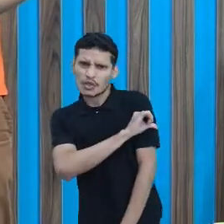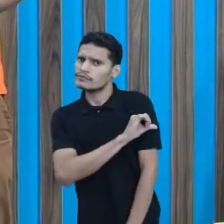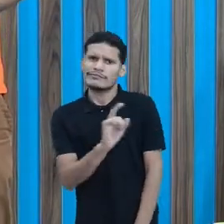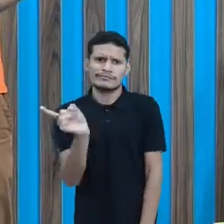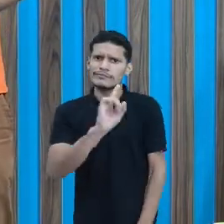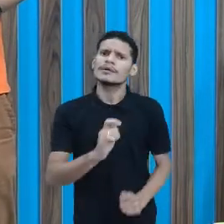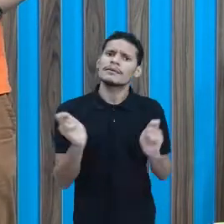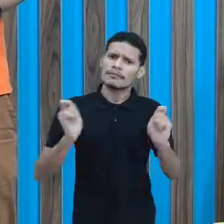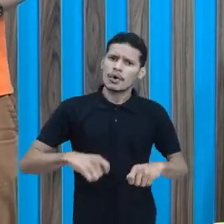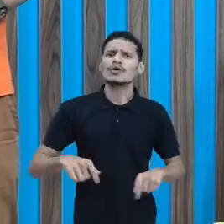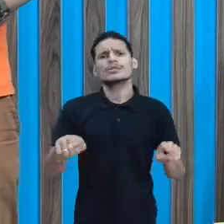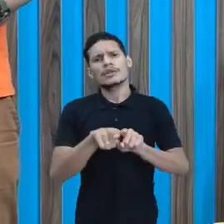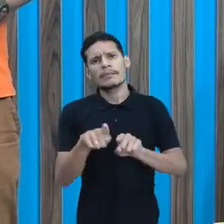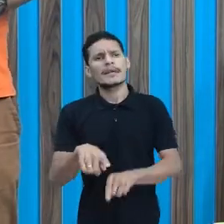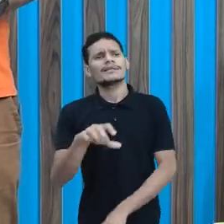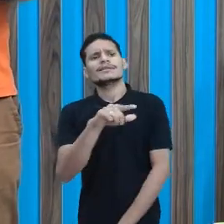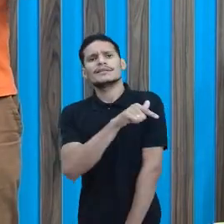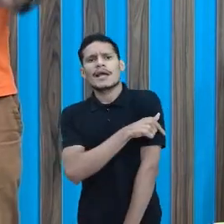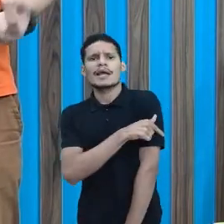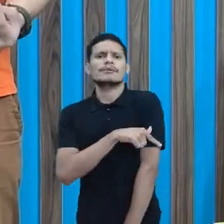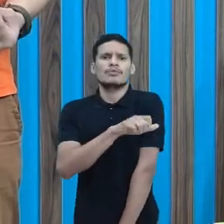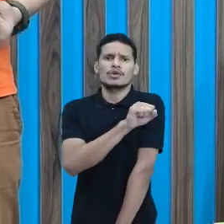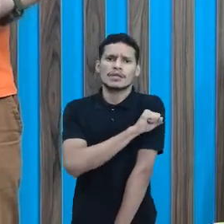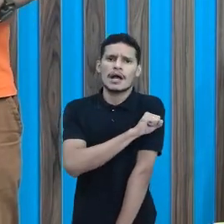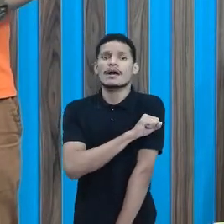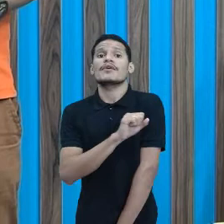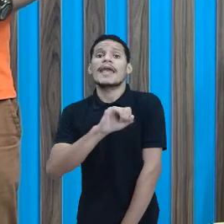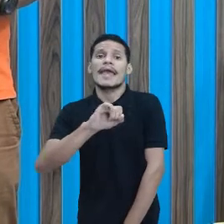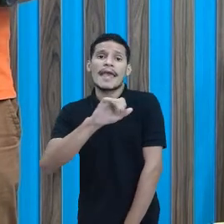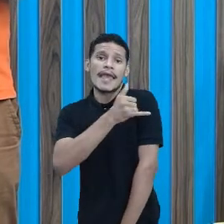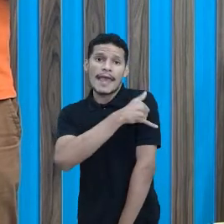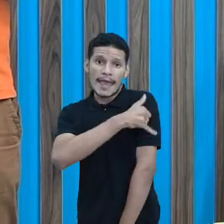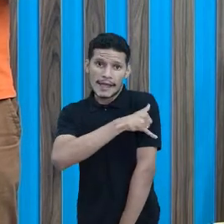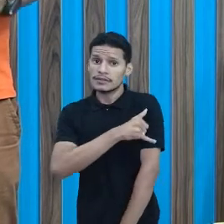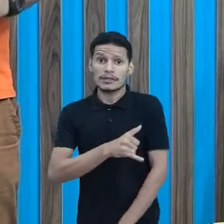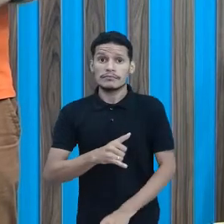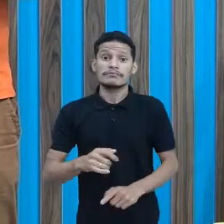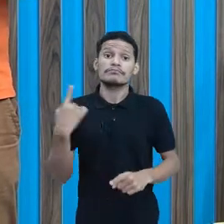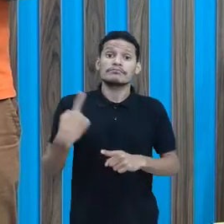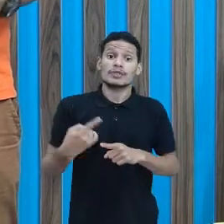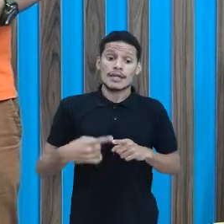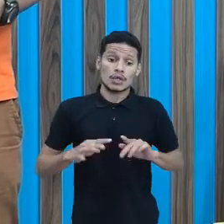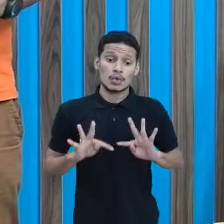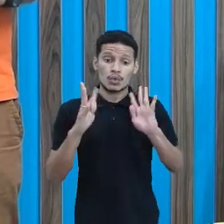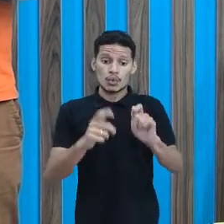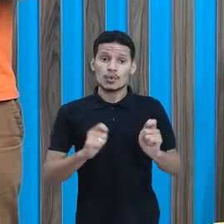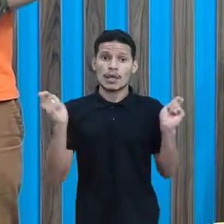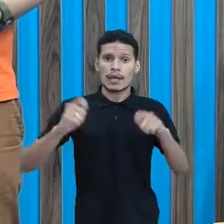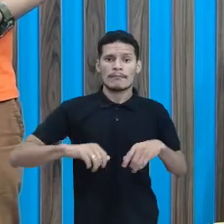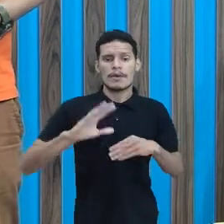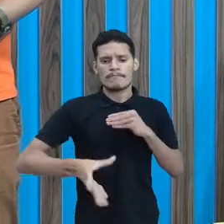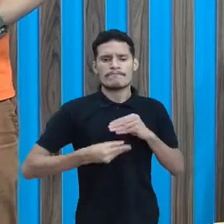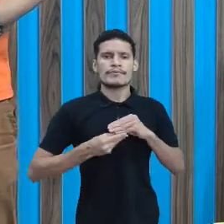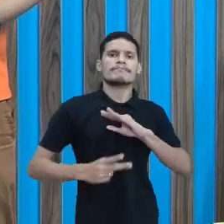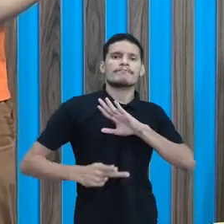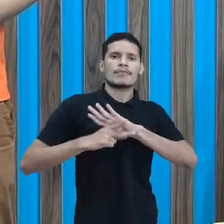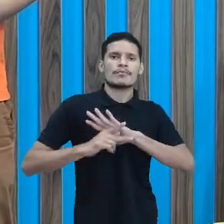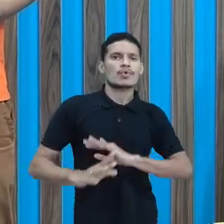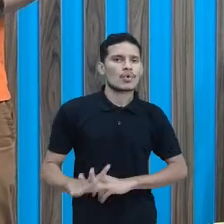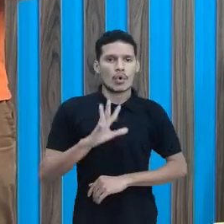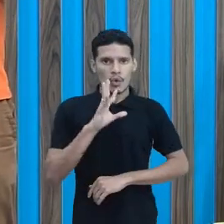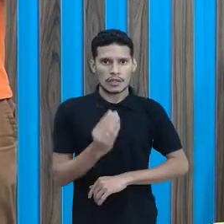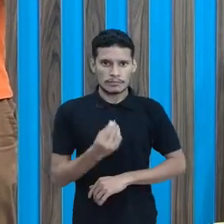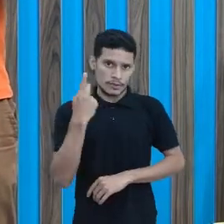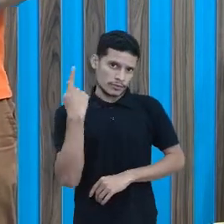as aulas do sétimo, oitavo, né, do EJA. Por quê? Porque tudo vai somar para o seu conhecimento,